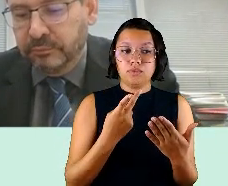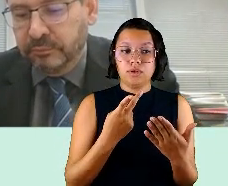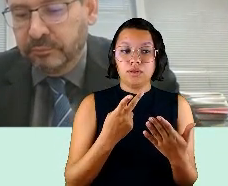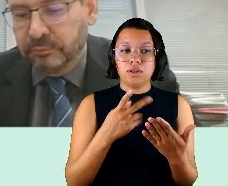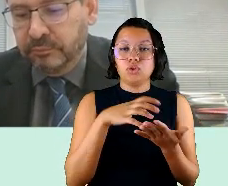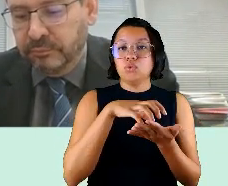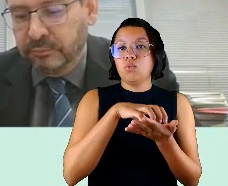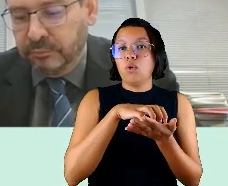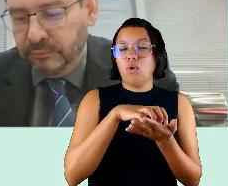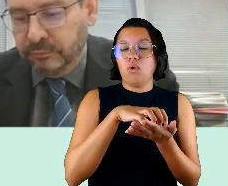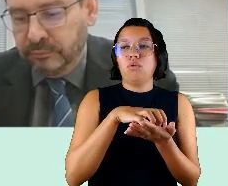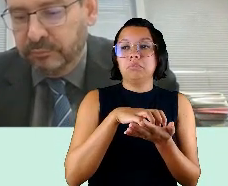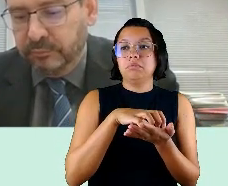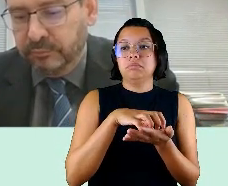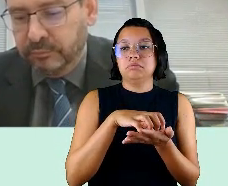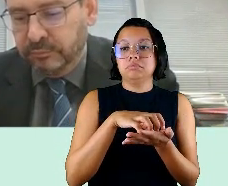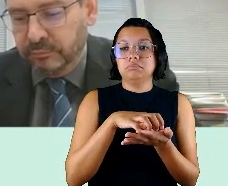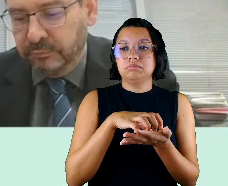muito mais